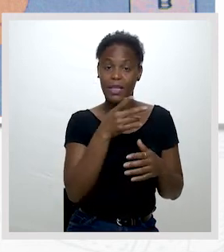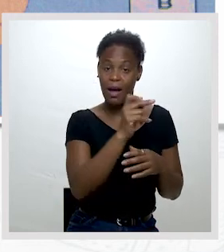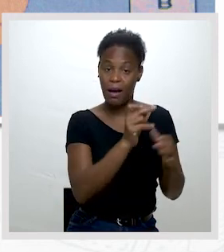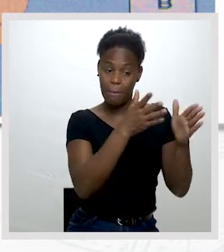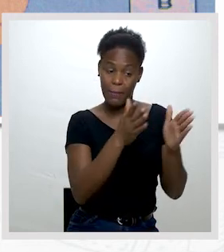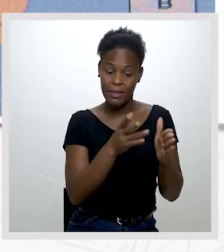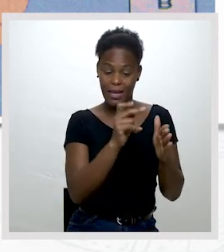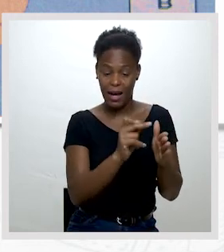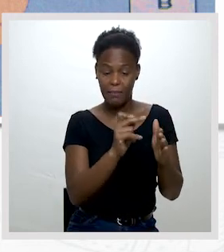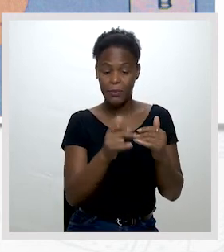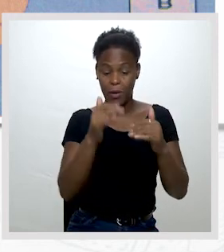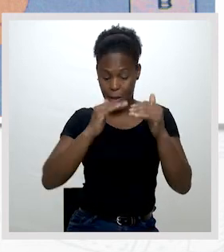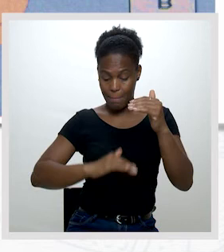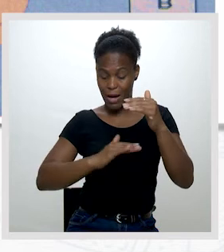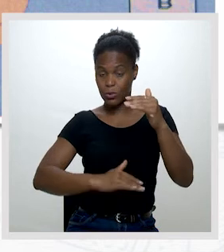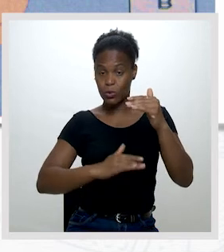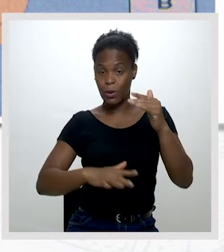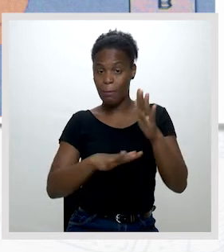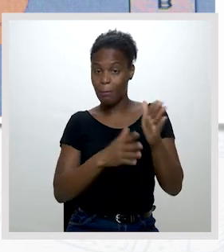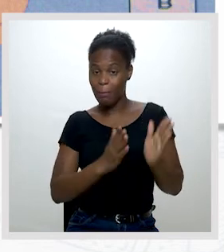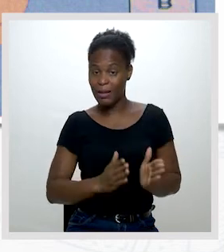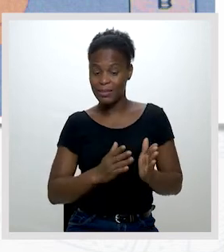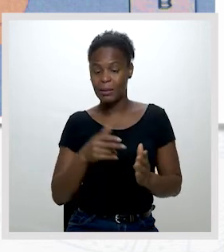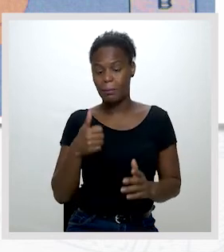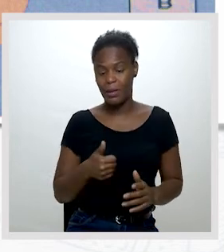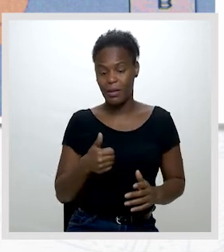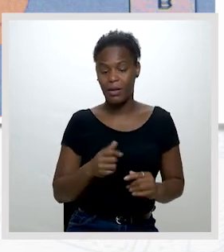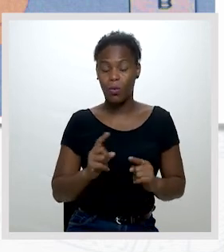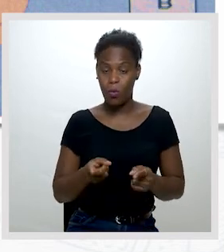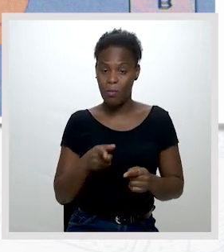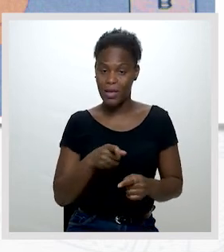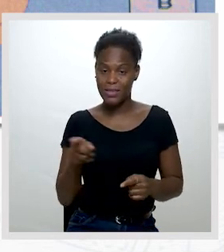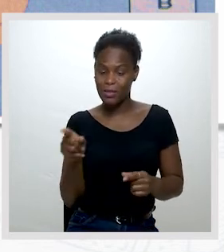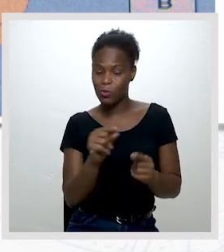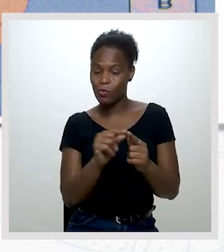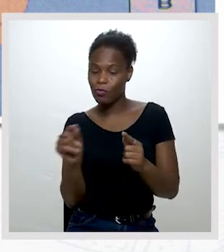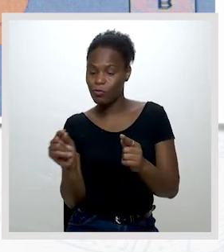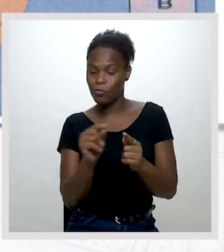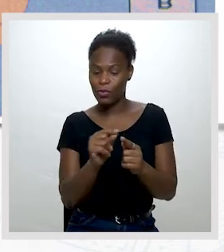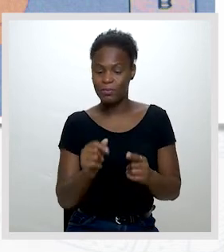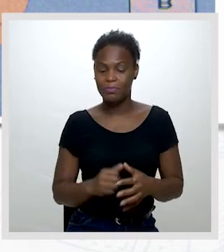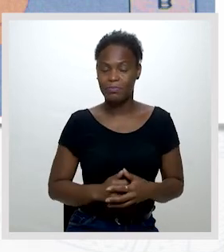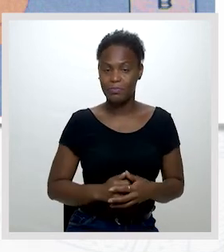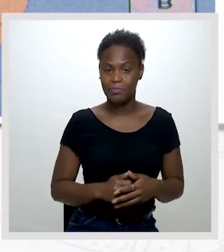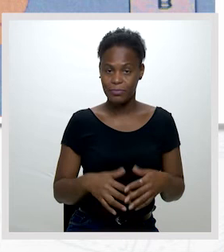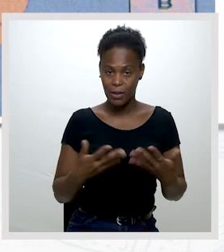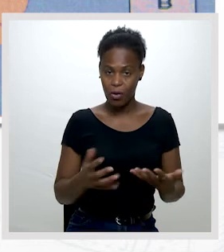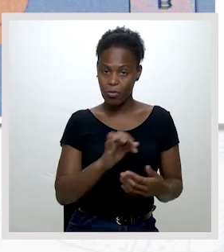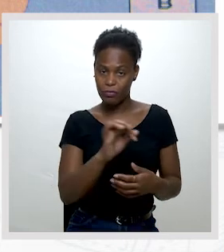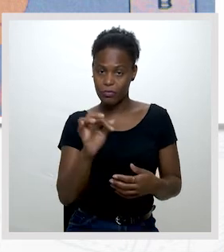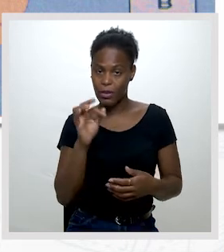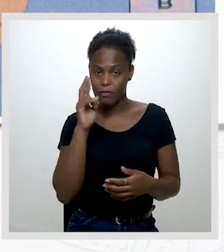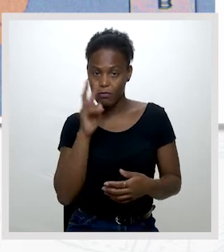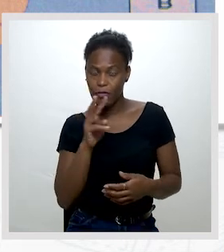aqui embaixo, a etapa B, que começa precisamente aqui, a partir desta seta aqui. Agora, vocês vão ter que identificar qual